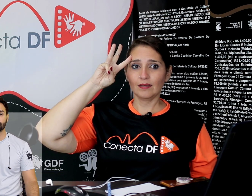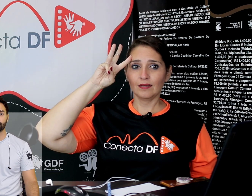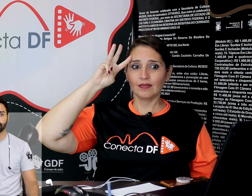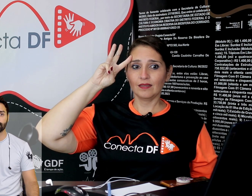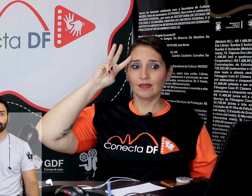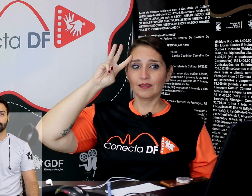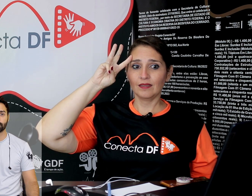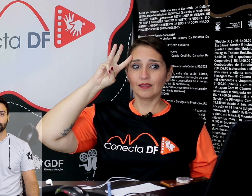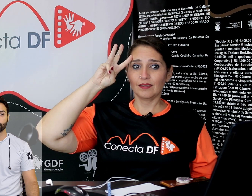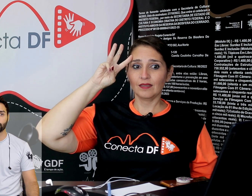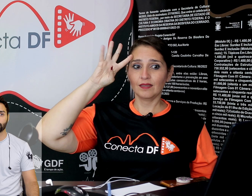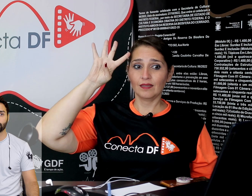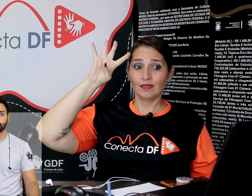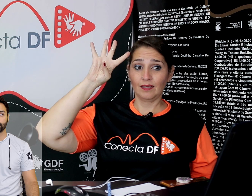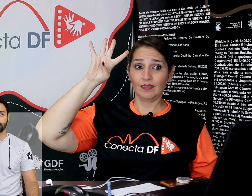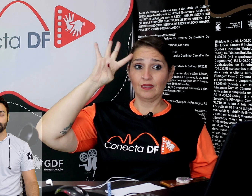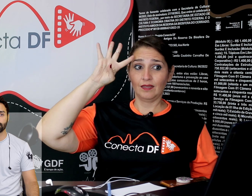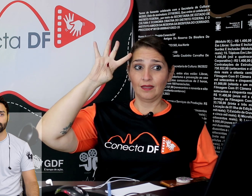Quarta.